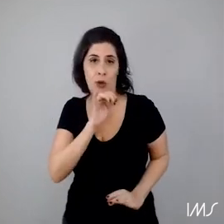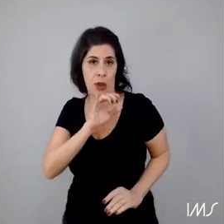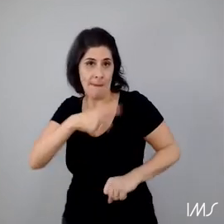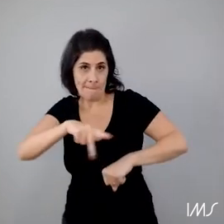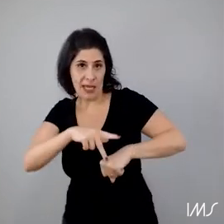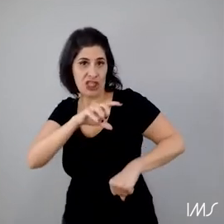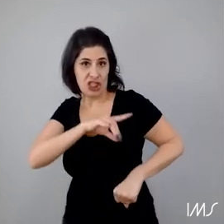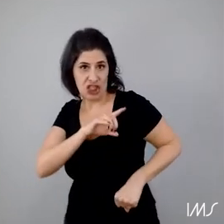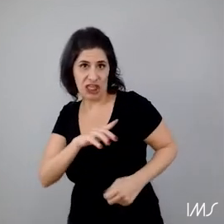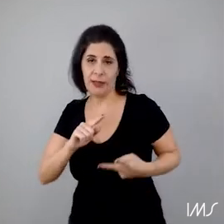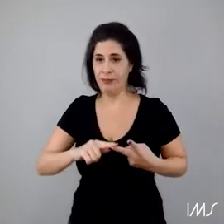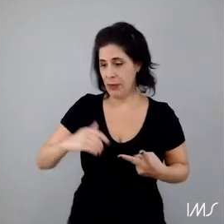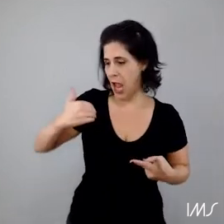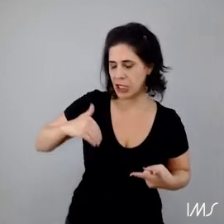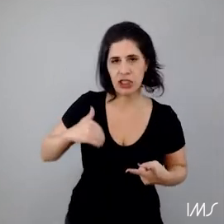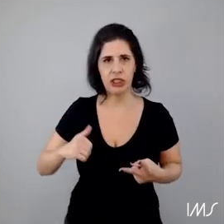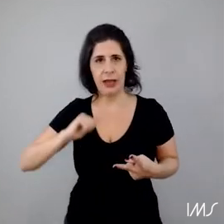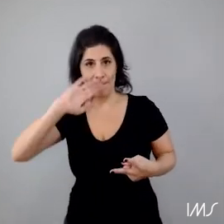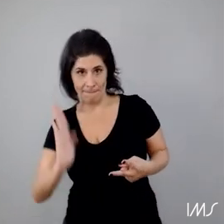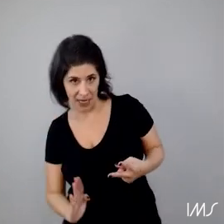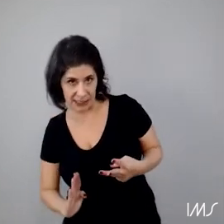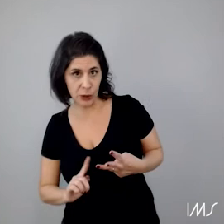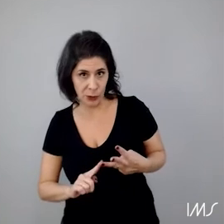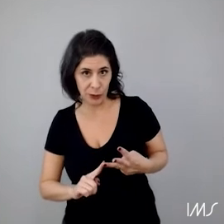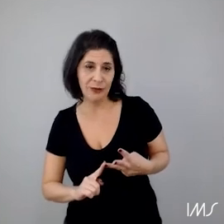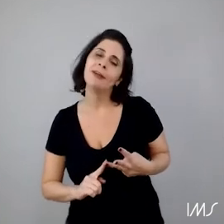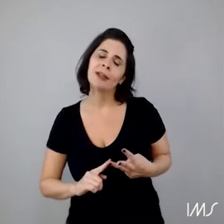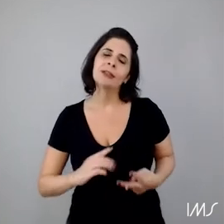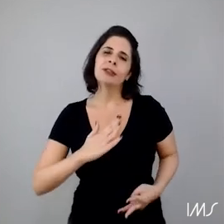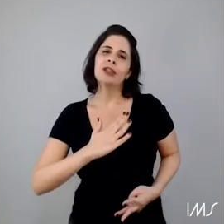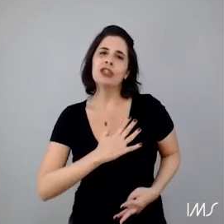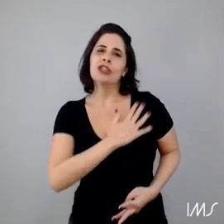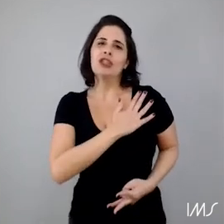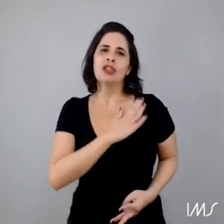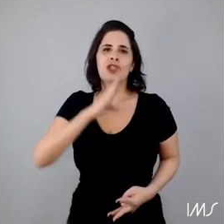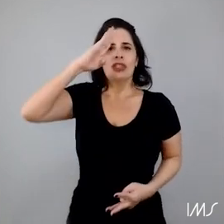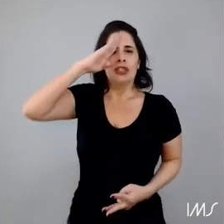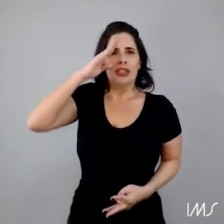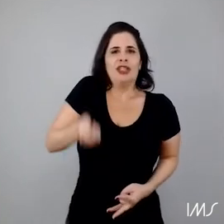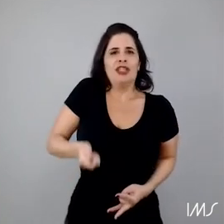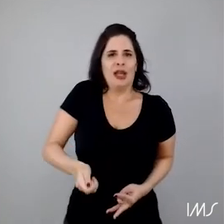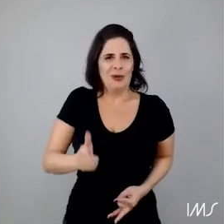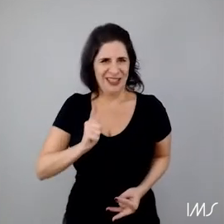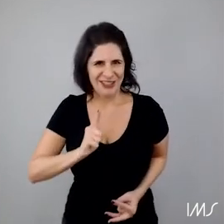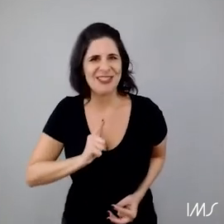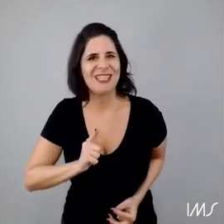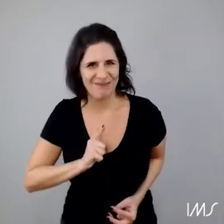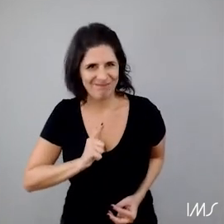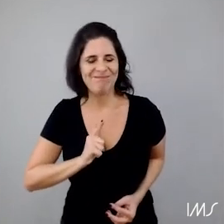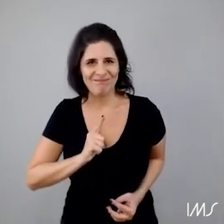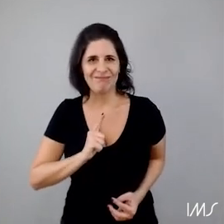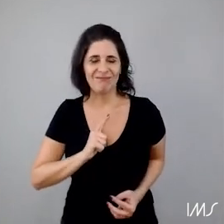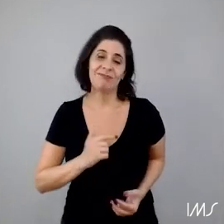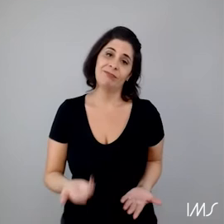A minha aproximação a essas discussões foram mais da ordem da cultura, da história e das ciências sociais e menos